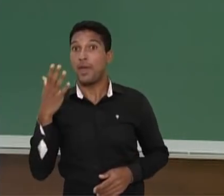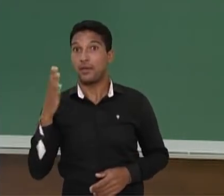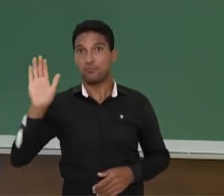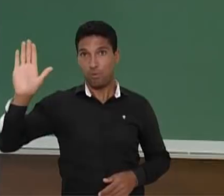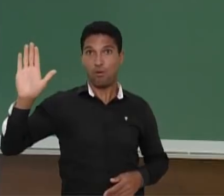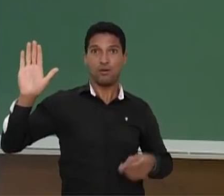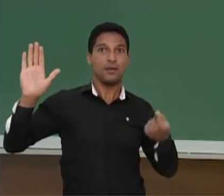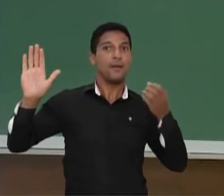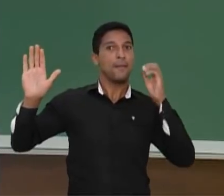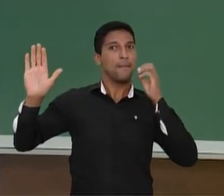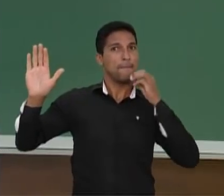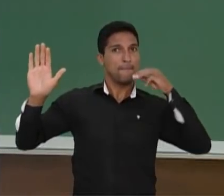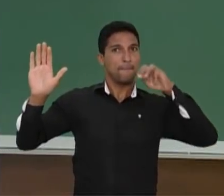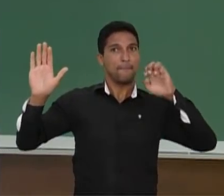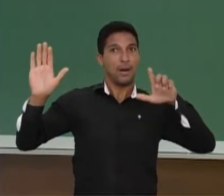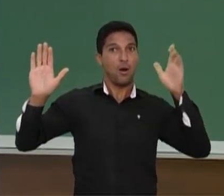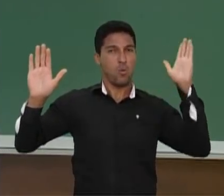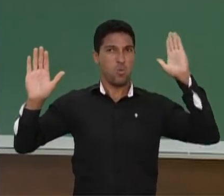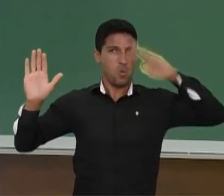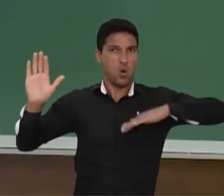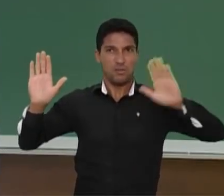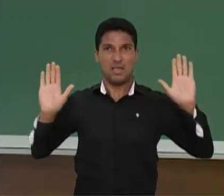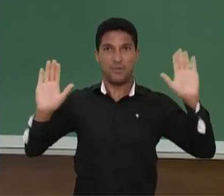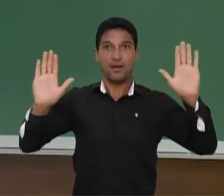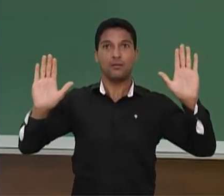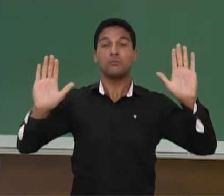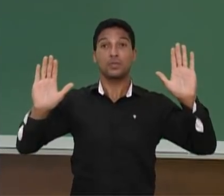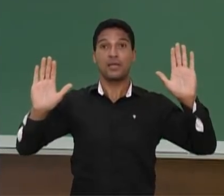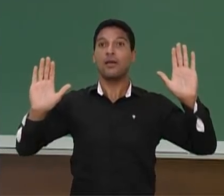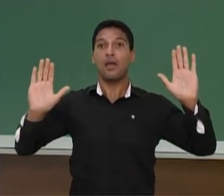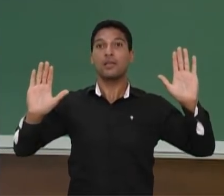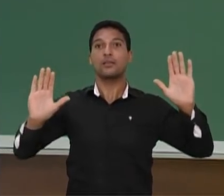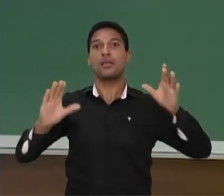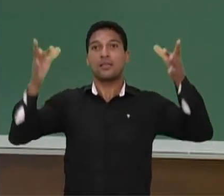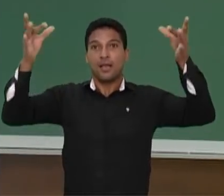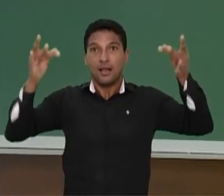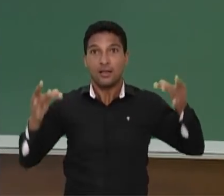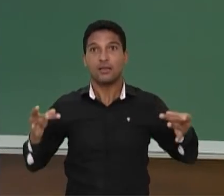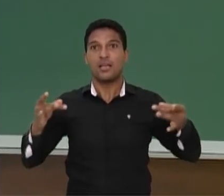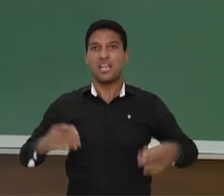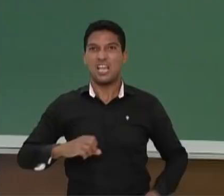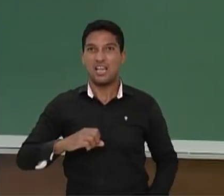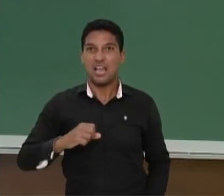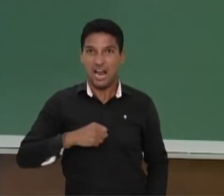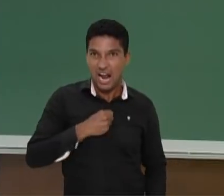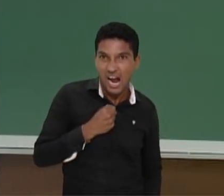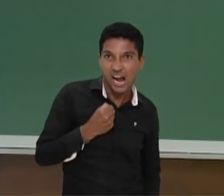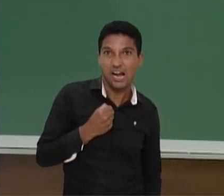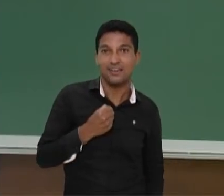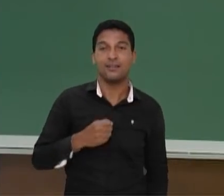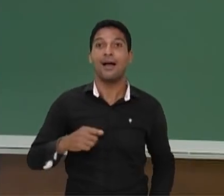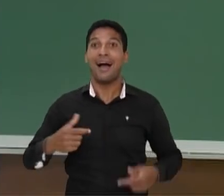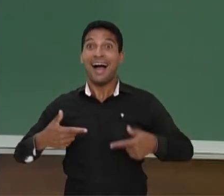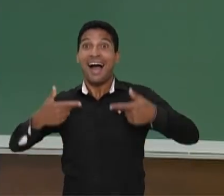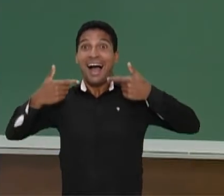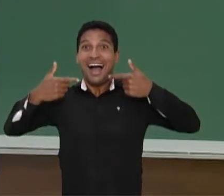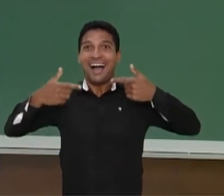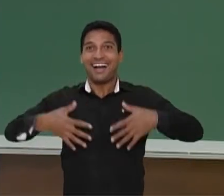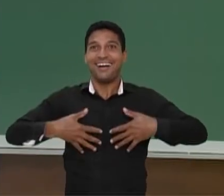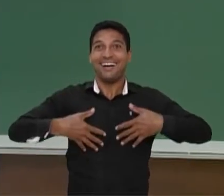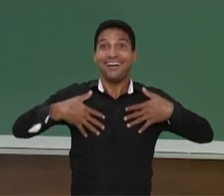essas relações, né, de raiva, de alegria, né, esses opostos. Então, vocês também vão experimentar isso, né?